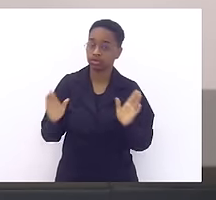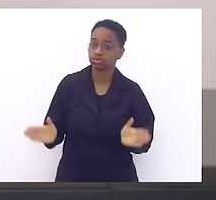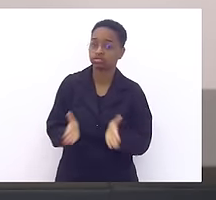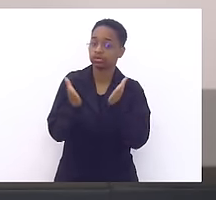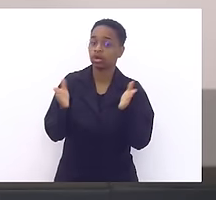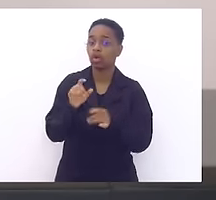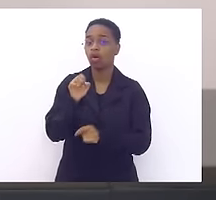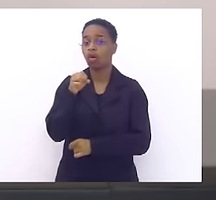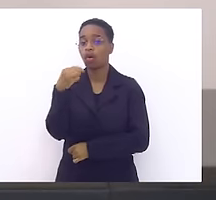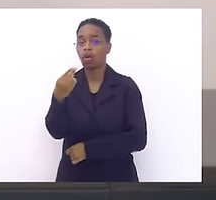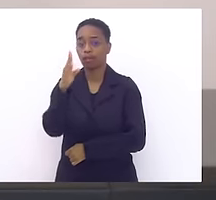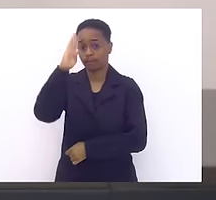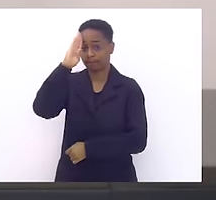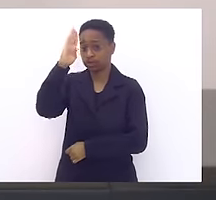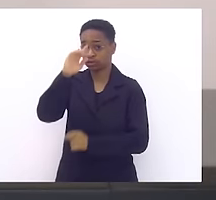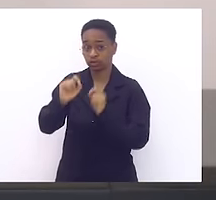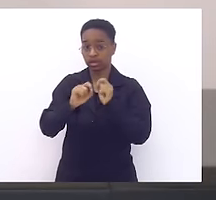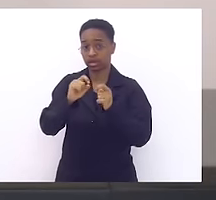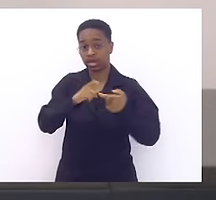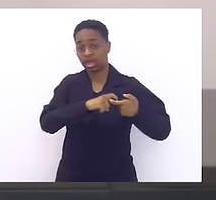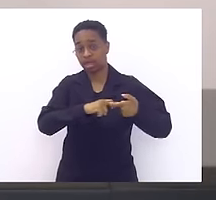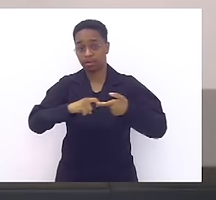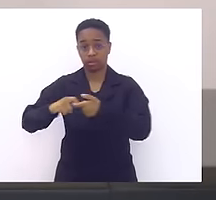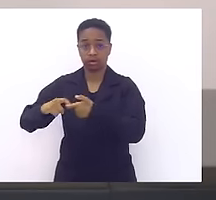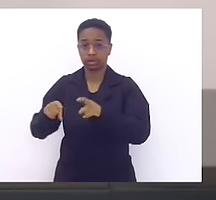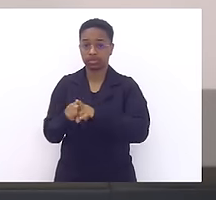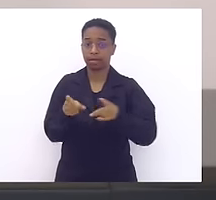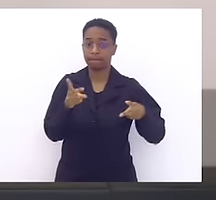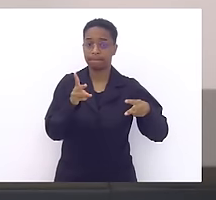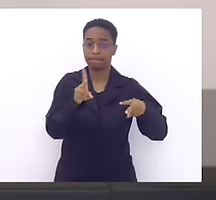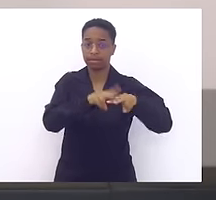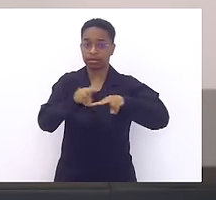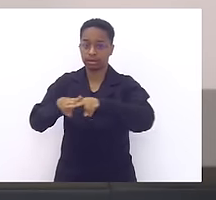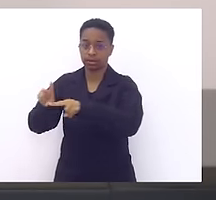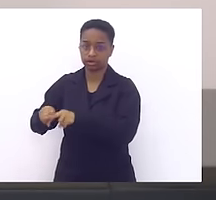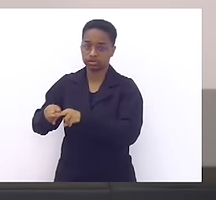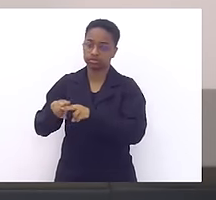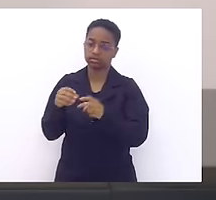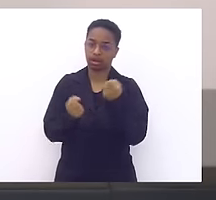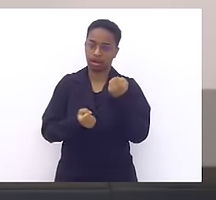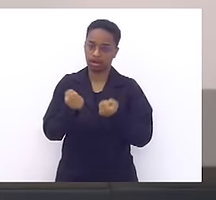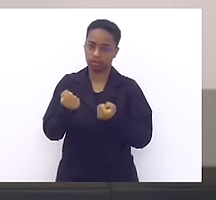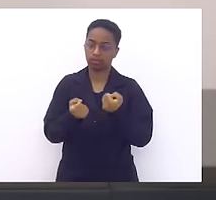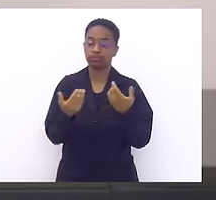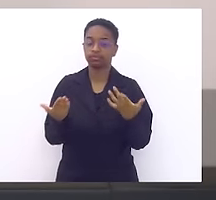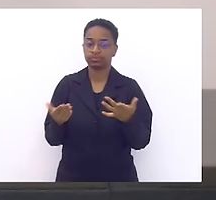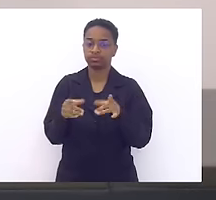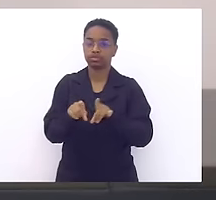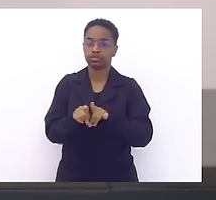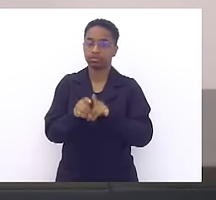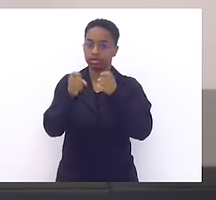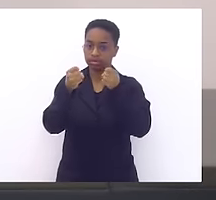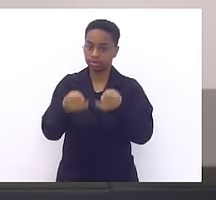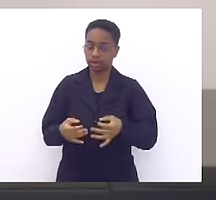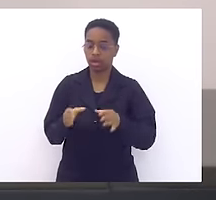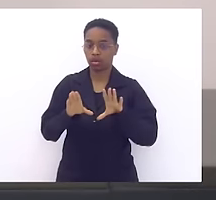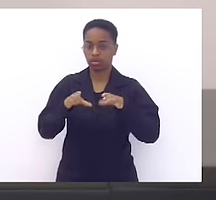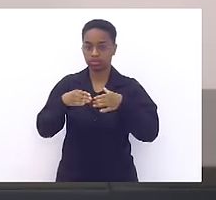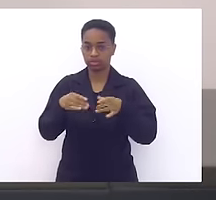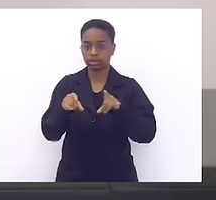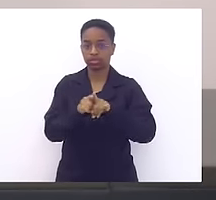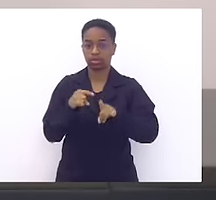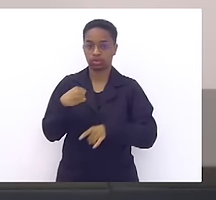priorizar o reboque a apreensão dos veículos deixando claro que a comissão como qualquer parlamentar dessa casa